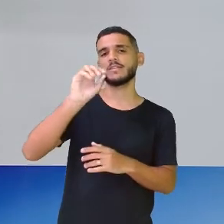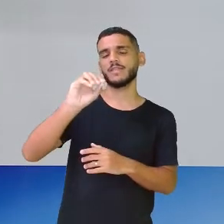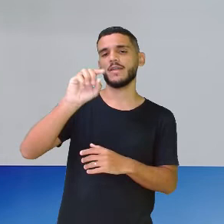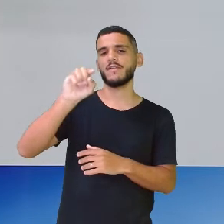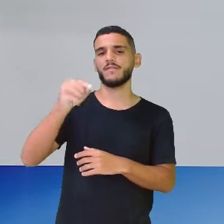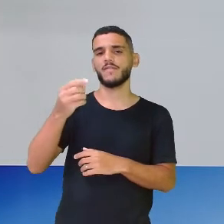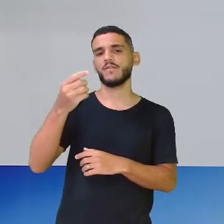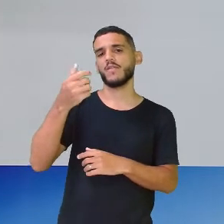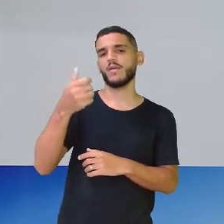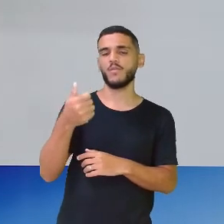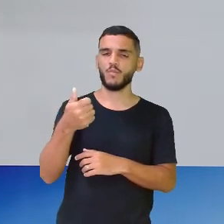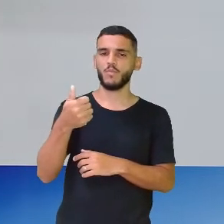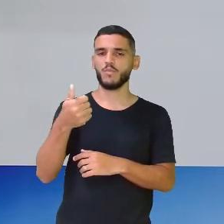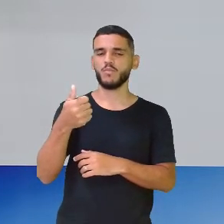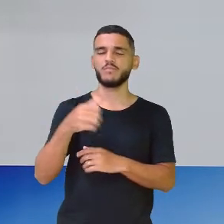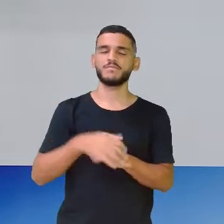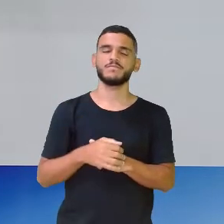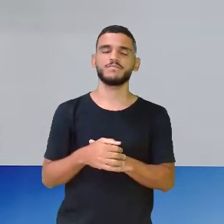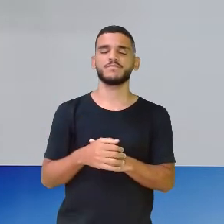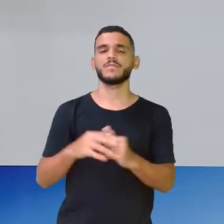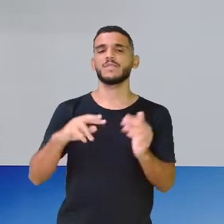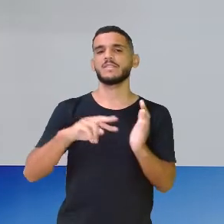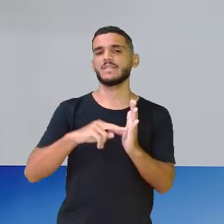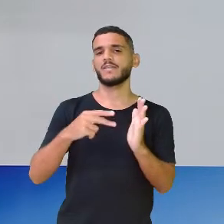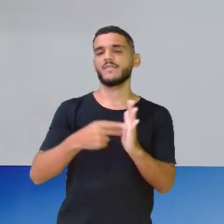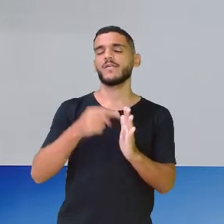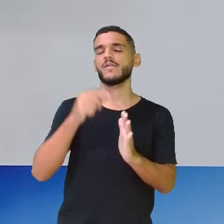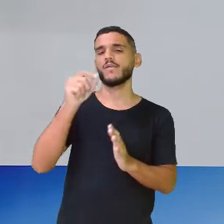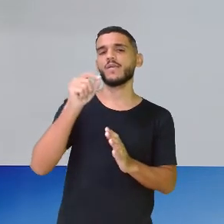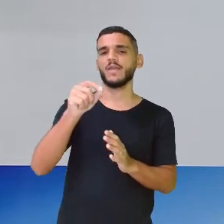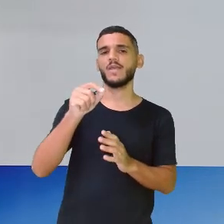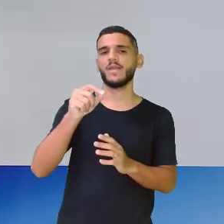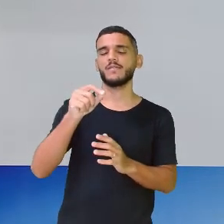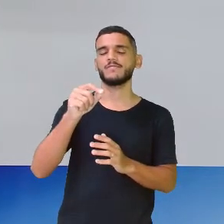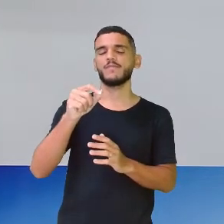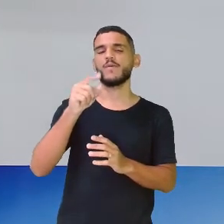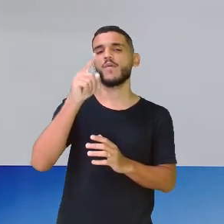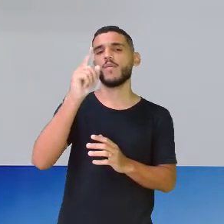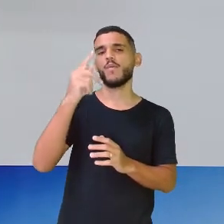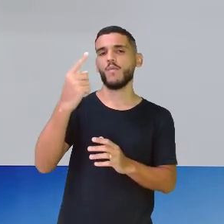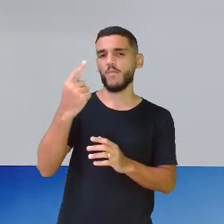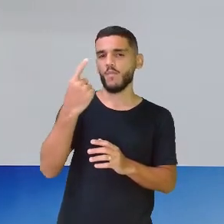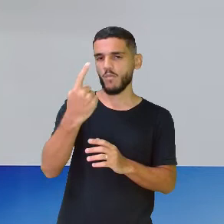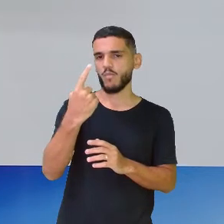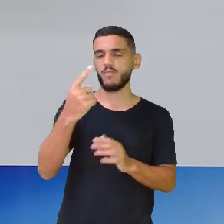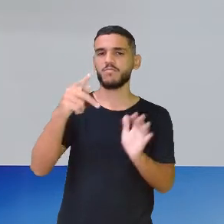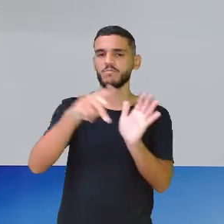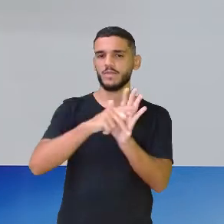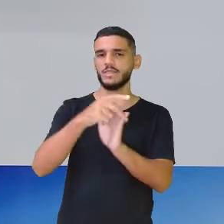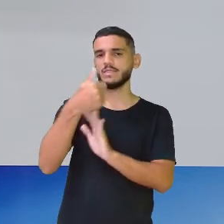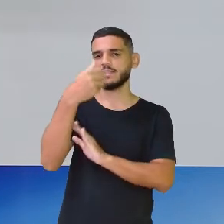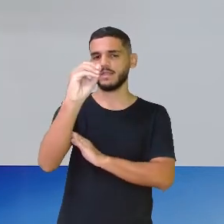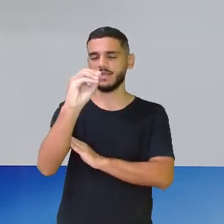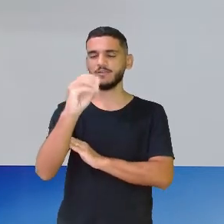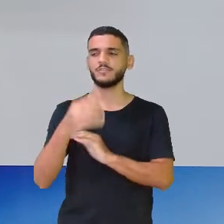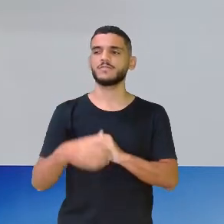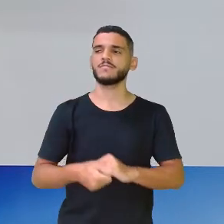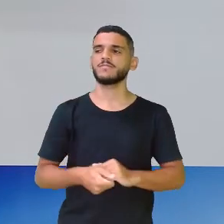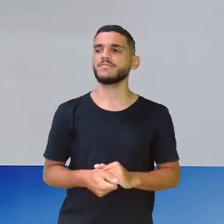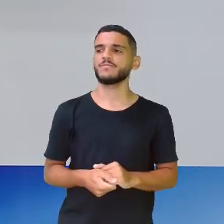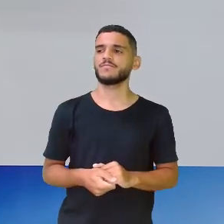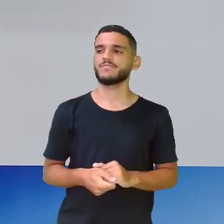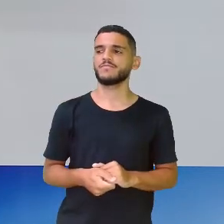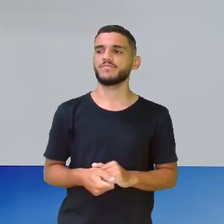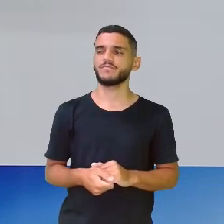0,1. Um décimo, uma parte de 10. É como se eu tivesse pego R$1